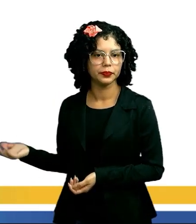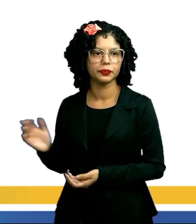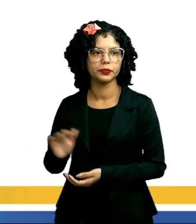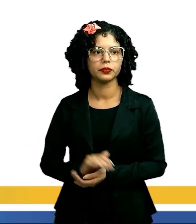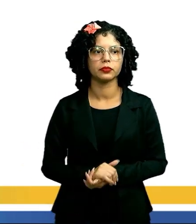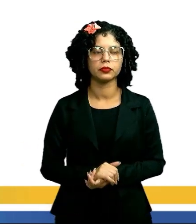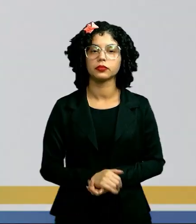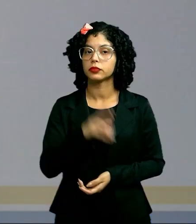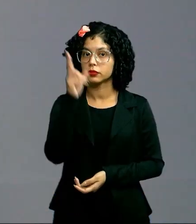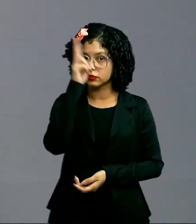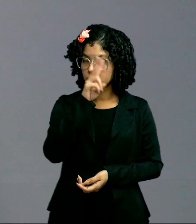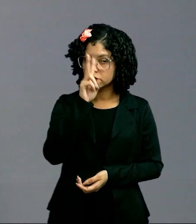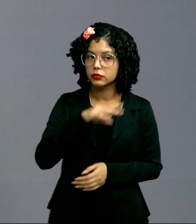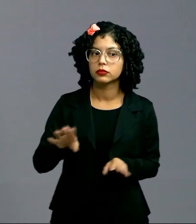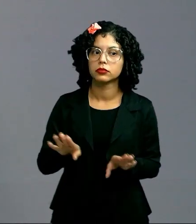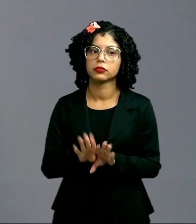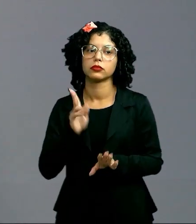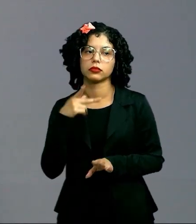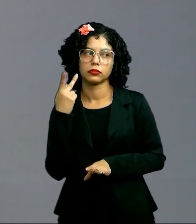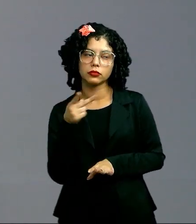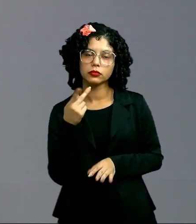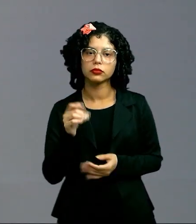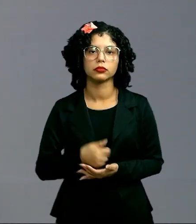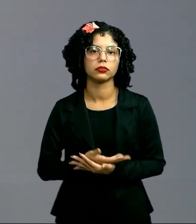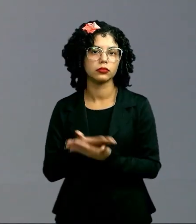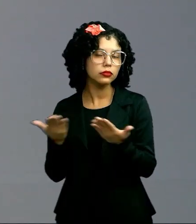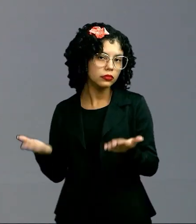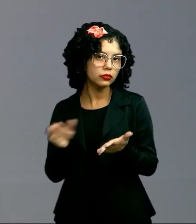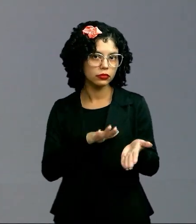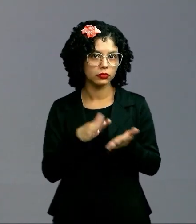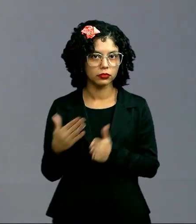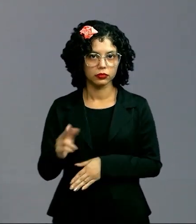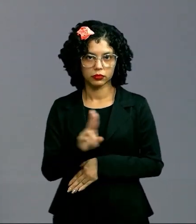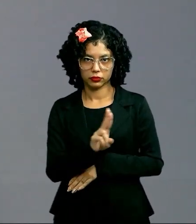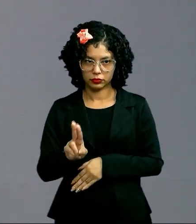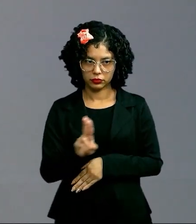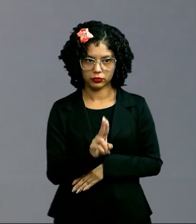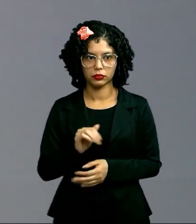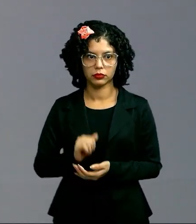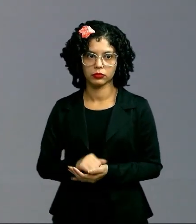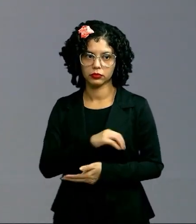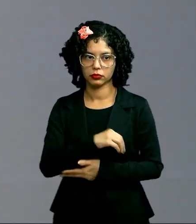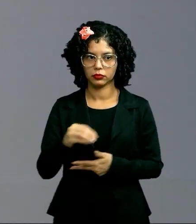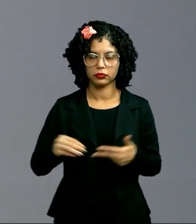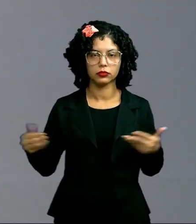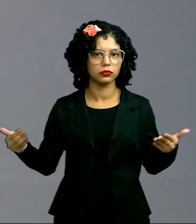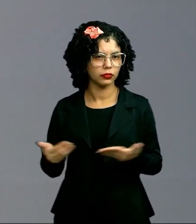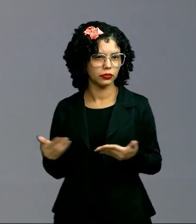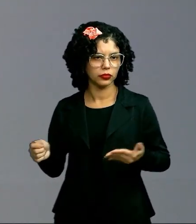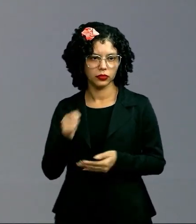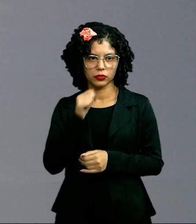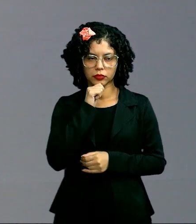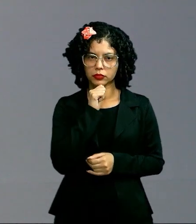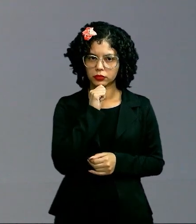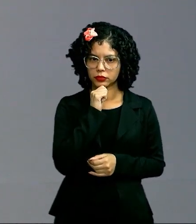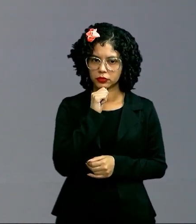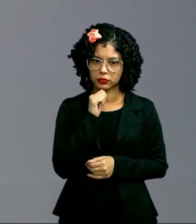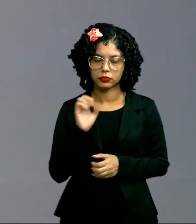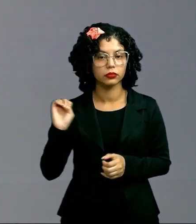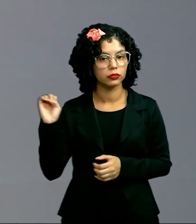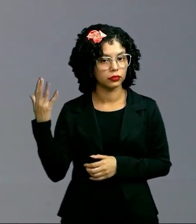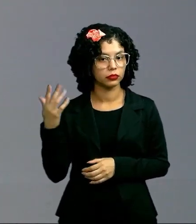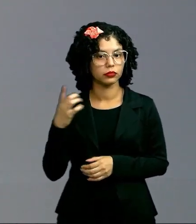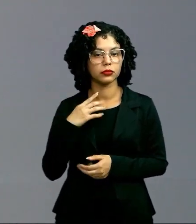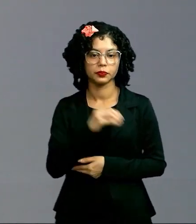amidas. Lembra que eu falei para vocês que a parte de nomenclatura para o Enem atual, ela não é tão eficiente.